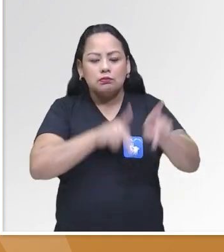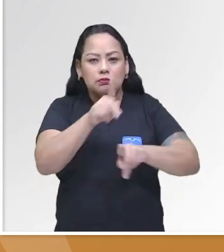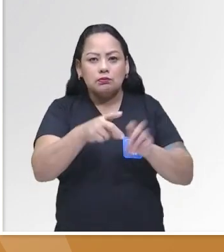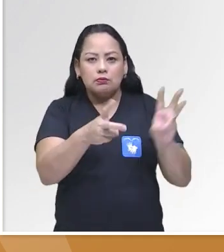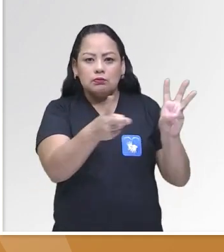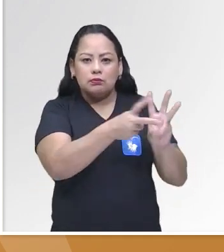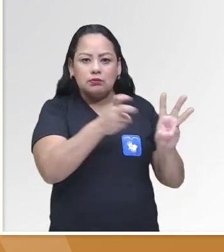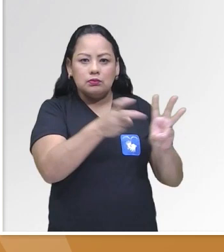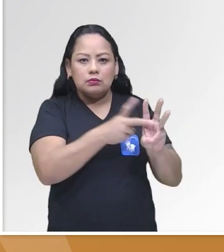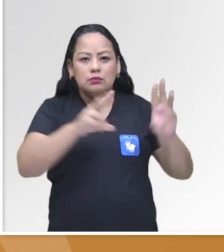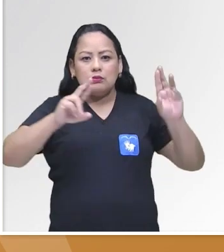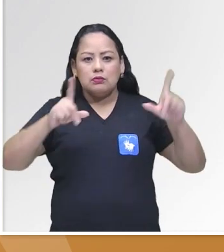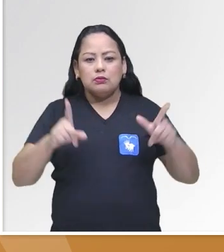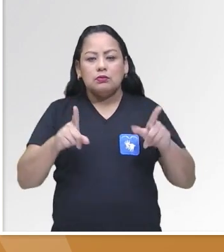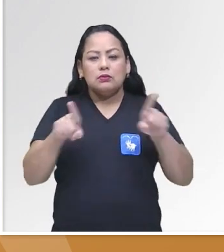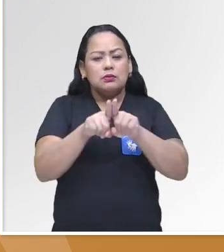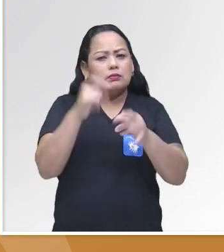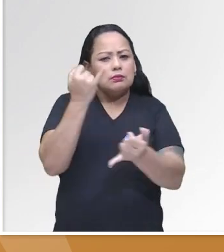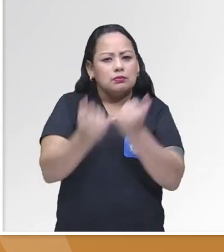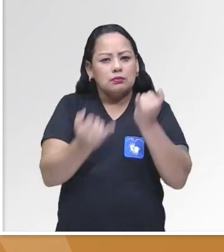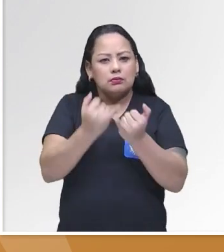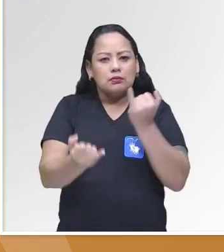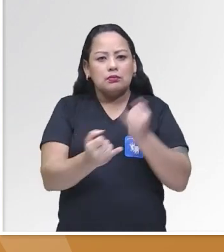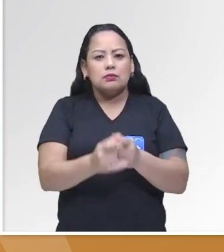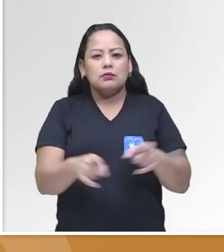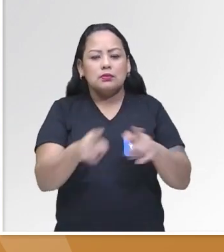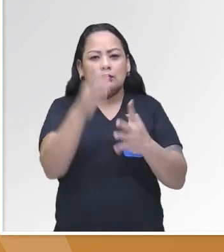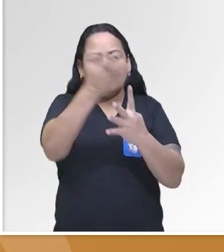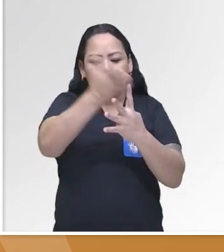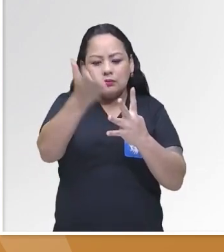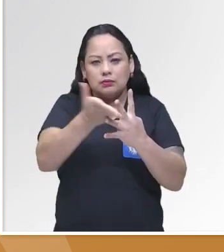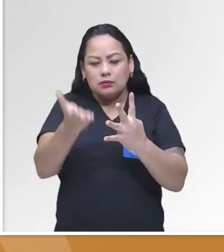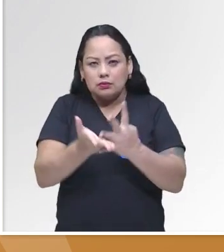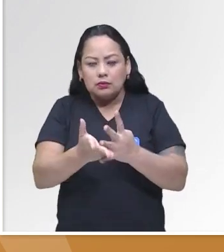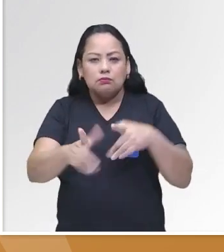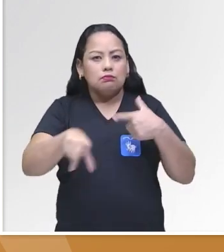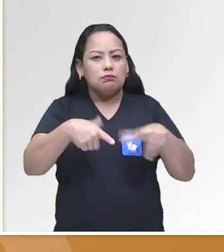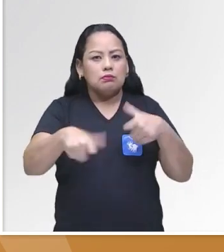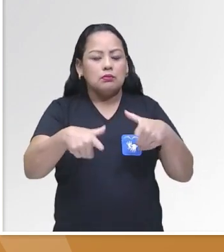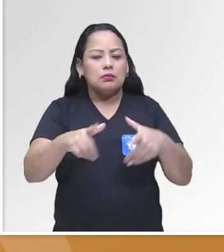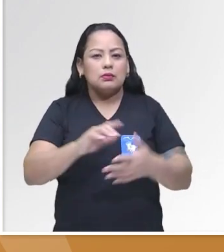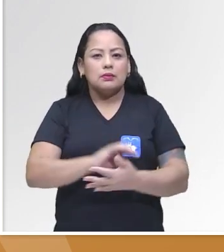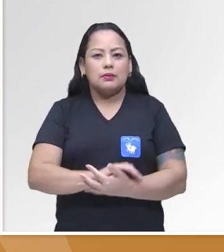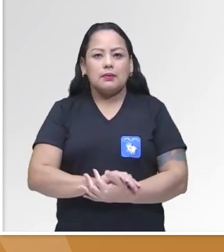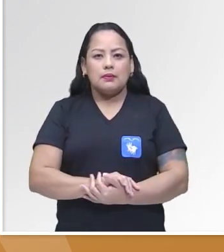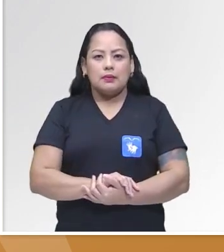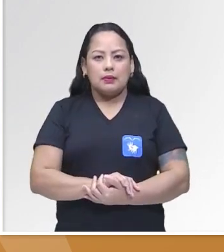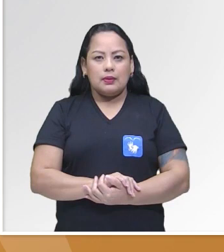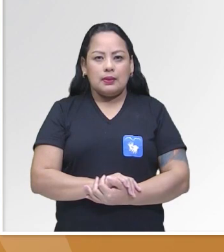indígenas, diferenças e semelhanças, a divisão do trabalho.